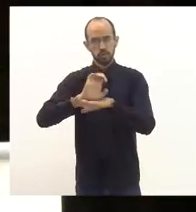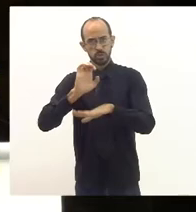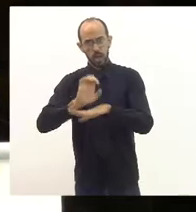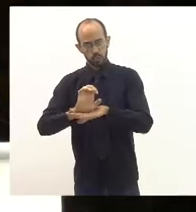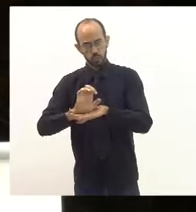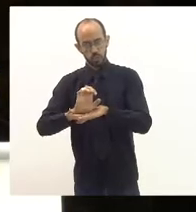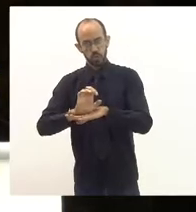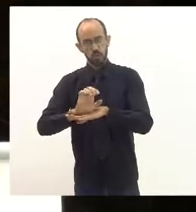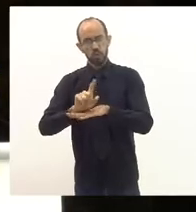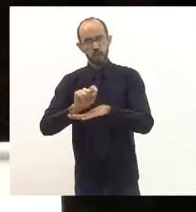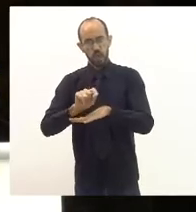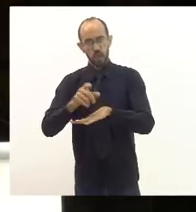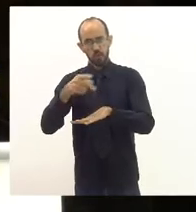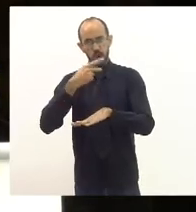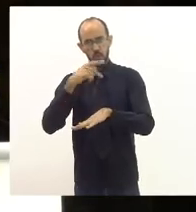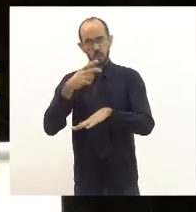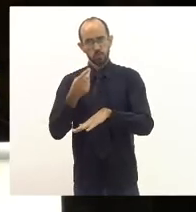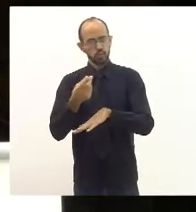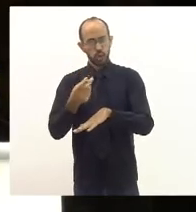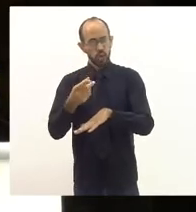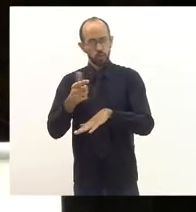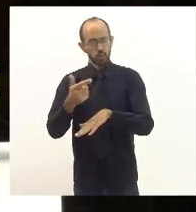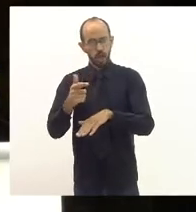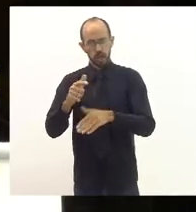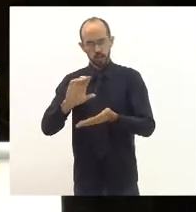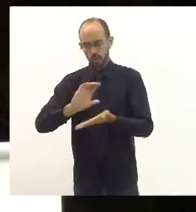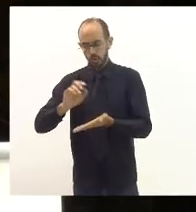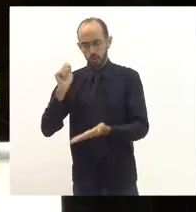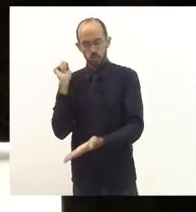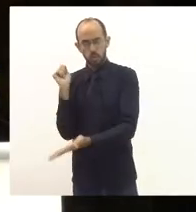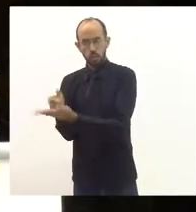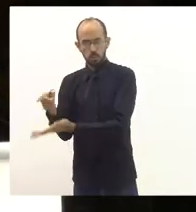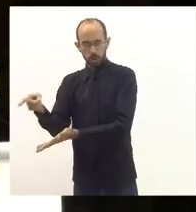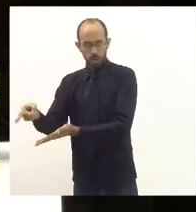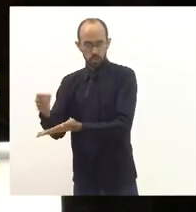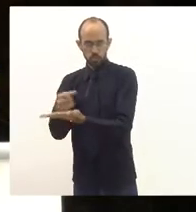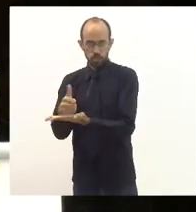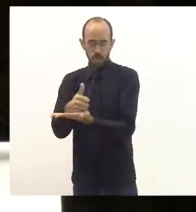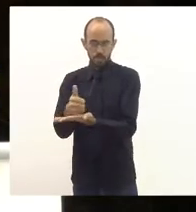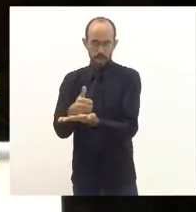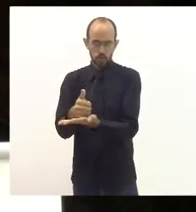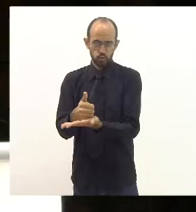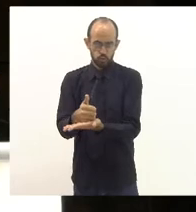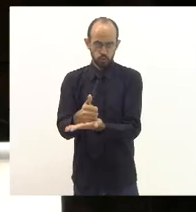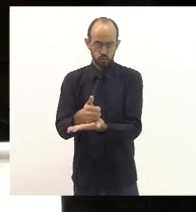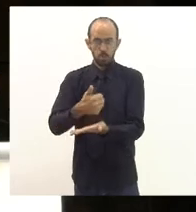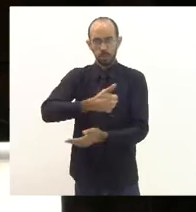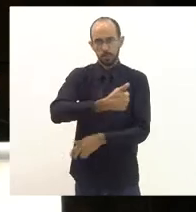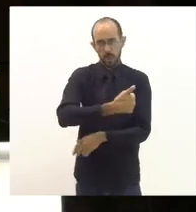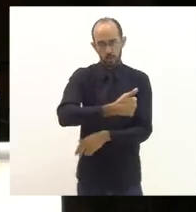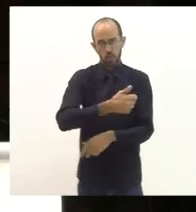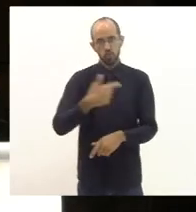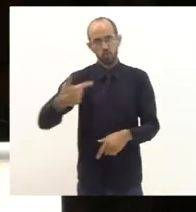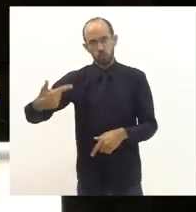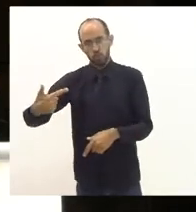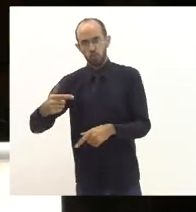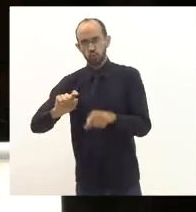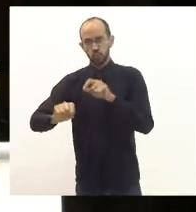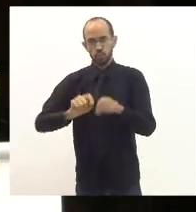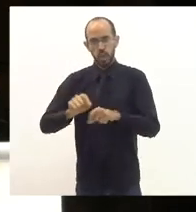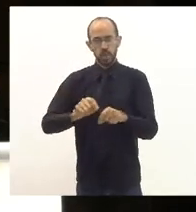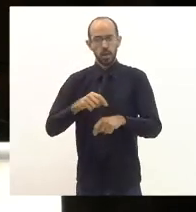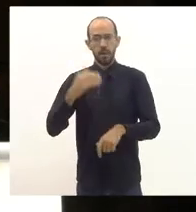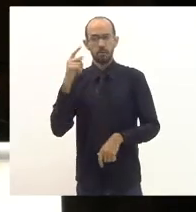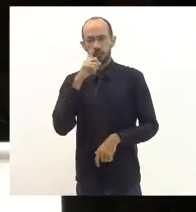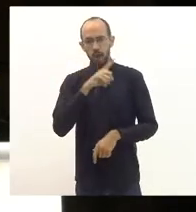respostas, é que o dinheiro não está sendo destinado para a compra desses medicamentos, ponto 1. E, ponto 2, nós temos também uma